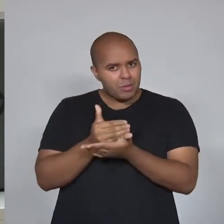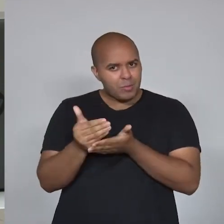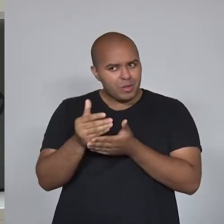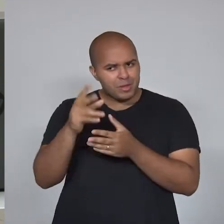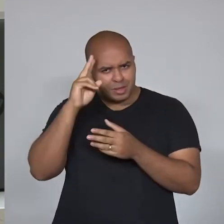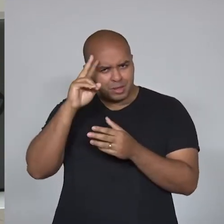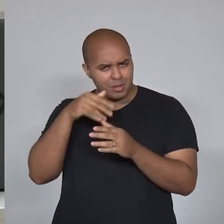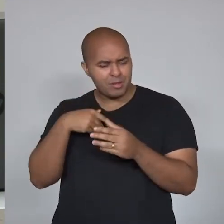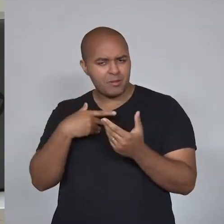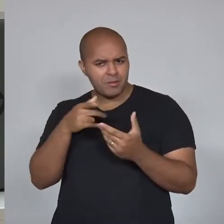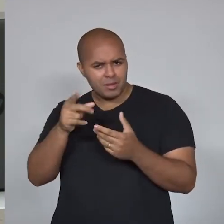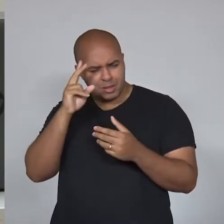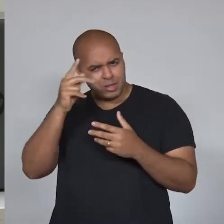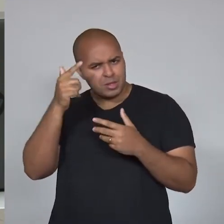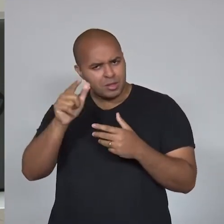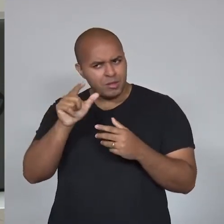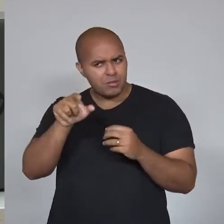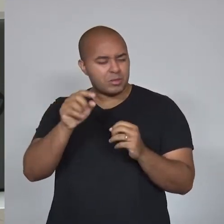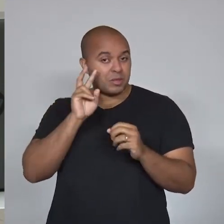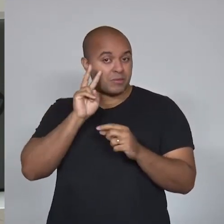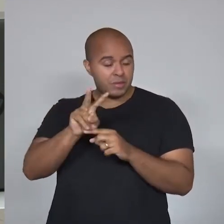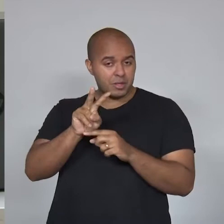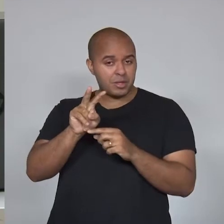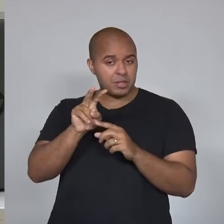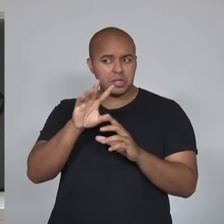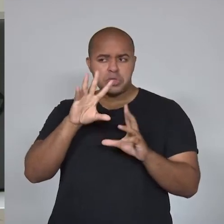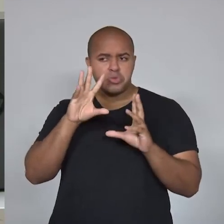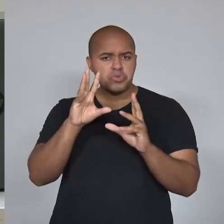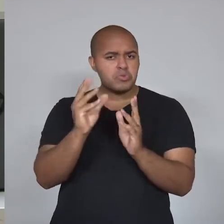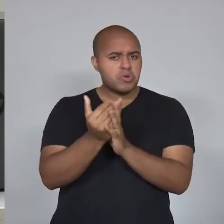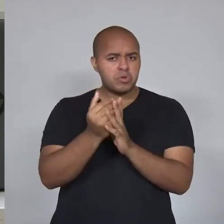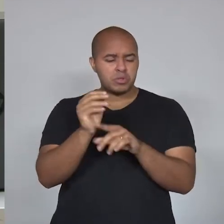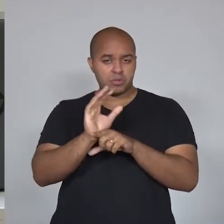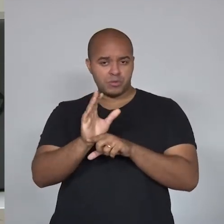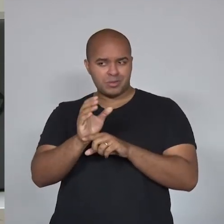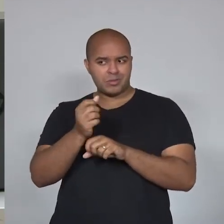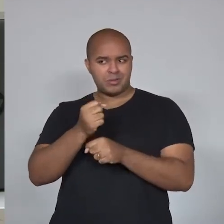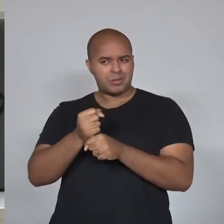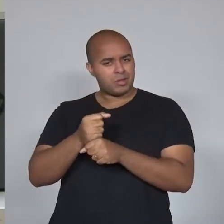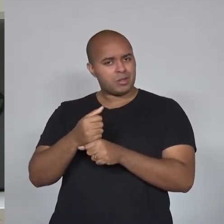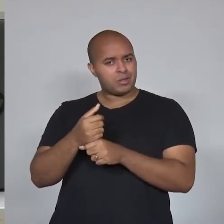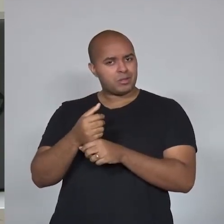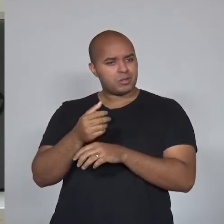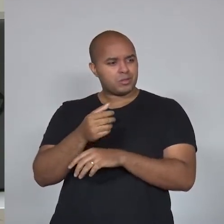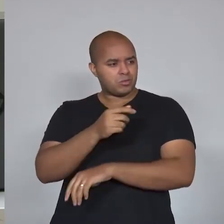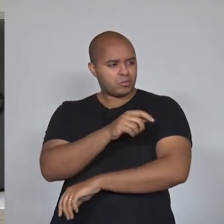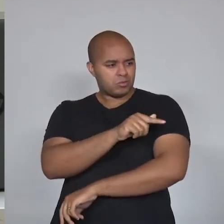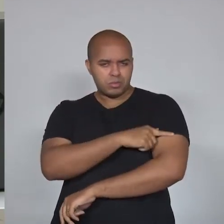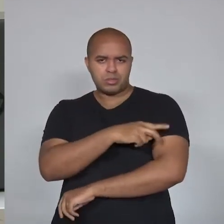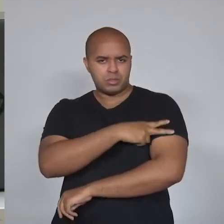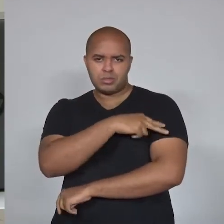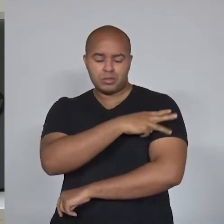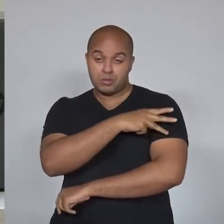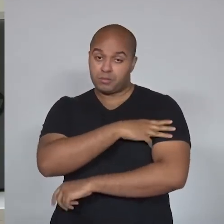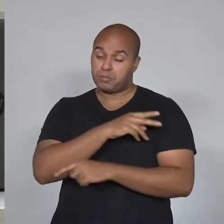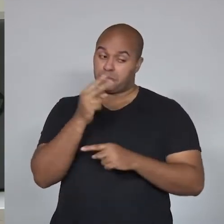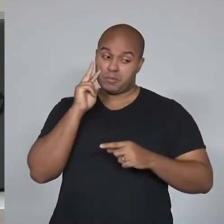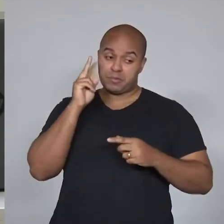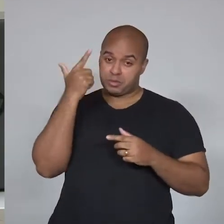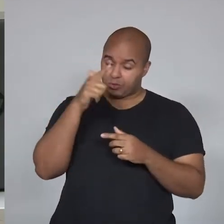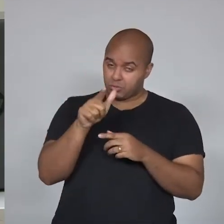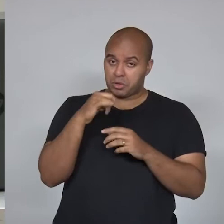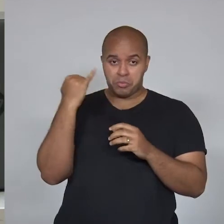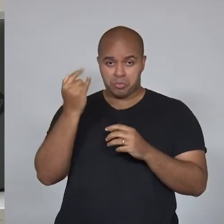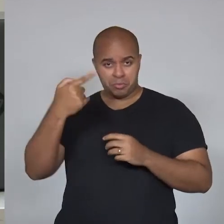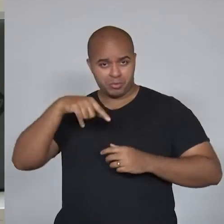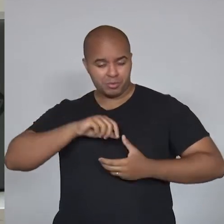de lembrá-los novamente de assistir a todos os vídeos dos anos anteriores. Essa revisão é muito importante para nós.